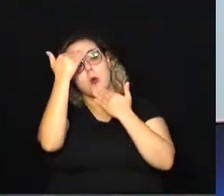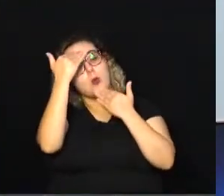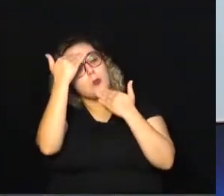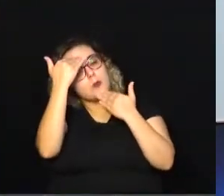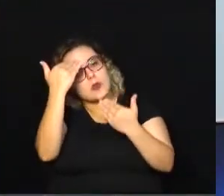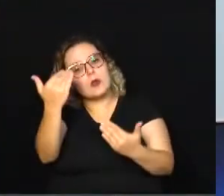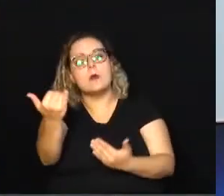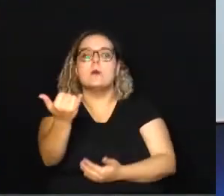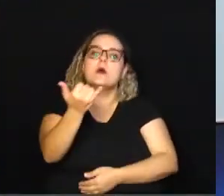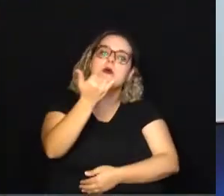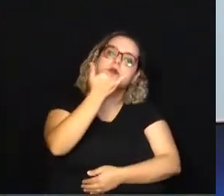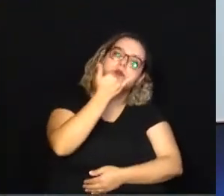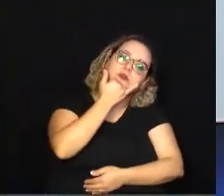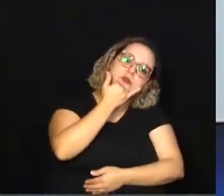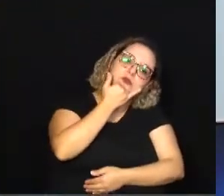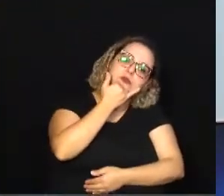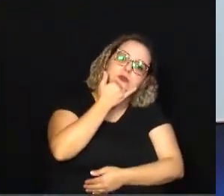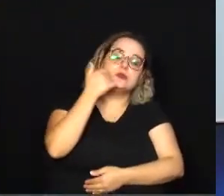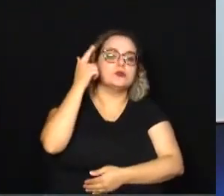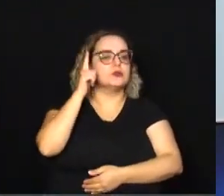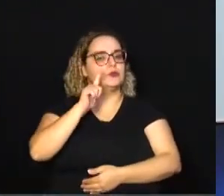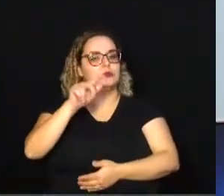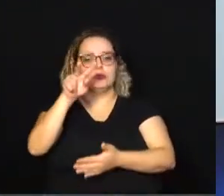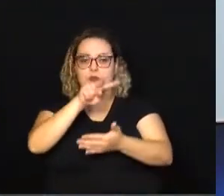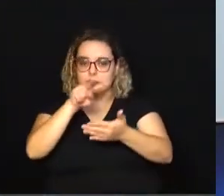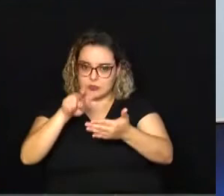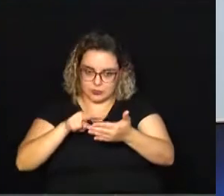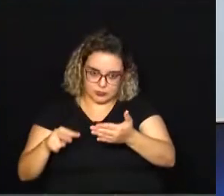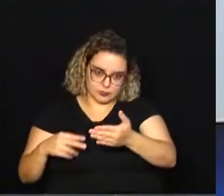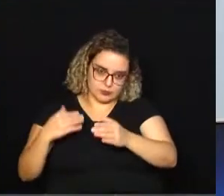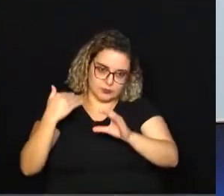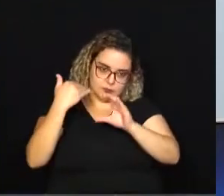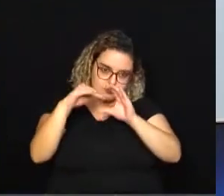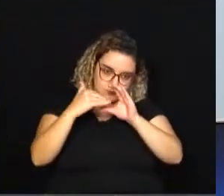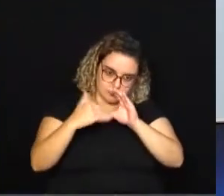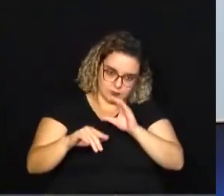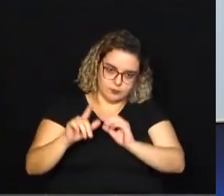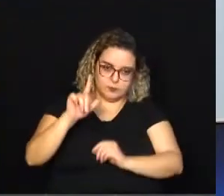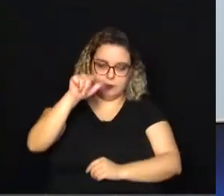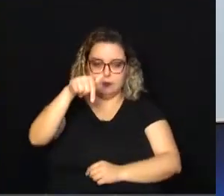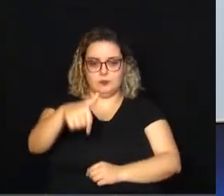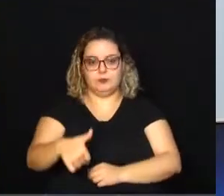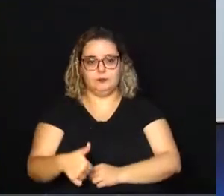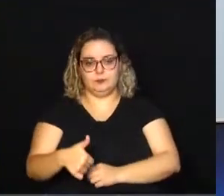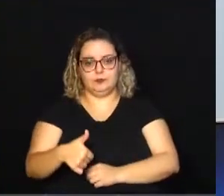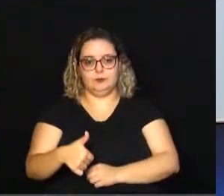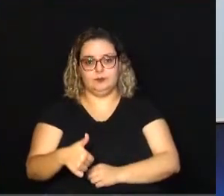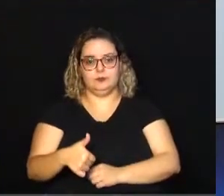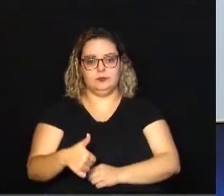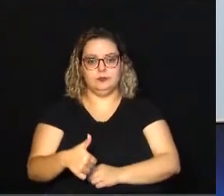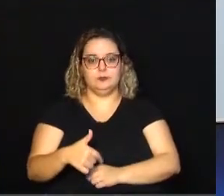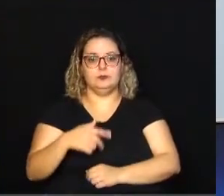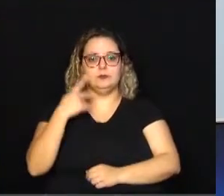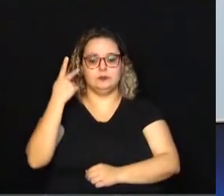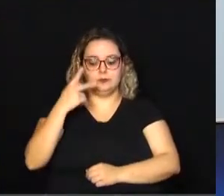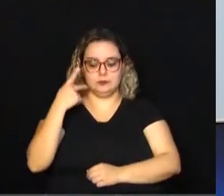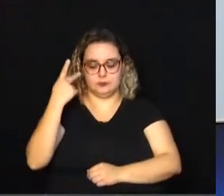Peço desculpas que eu não consegui ler todas as mensagens, mas depois eu repasso aos vereadores pelo